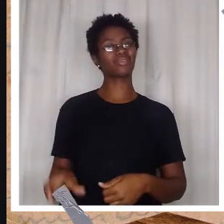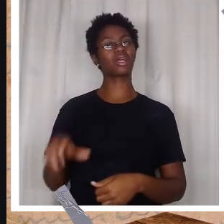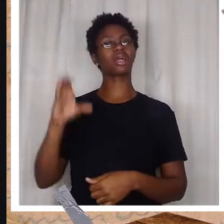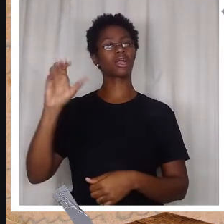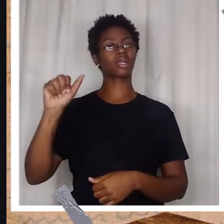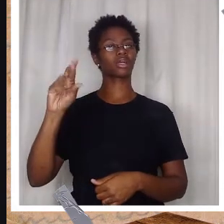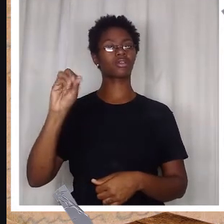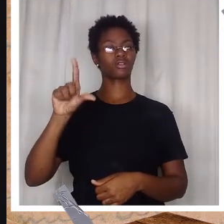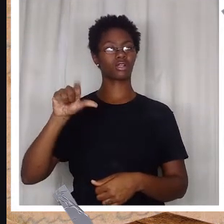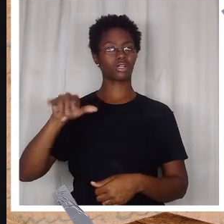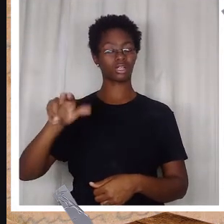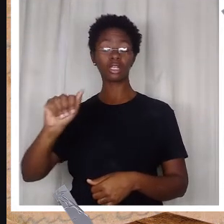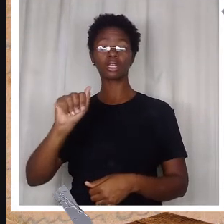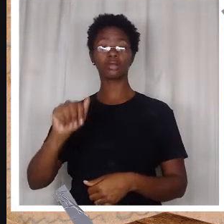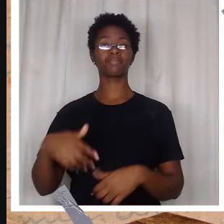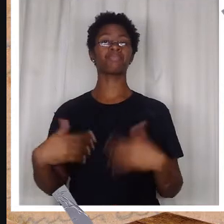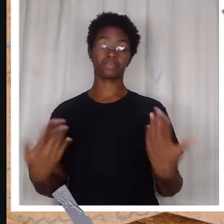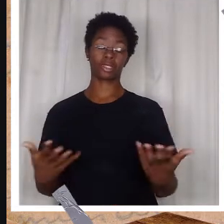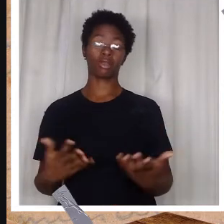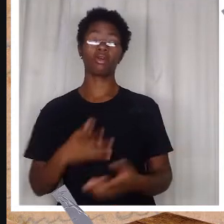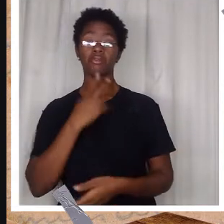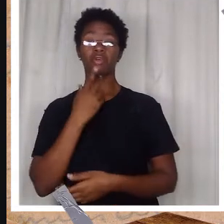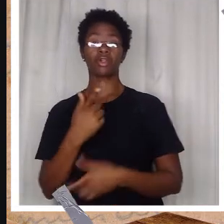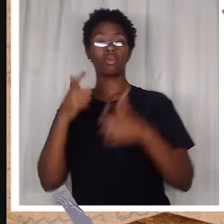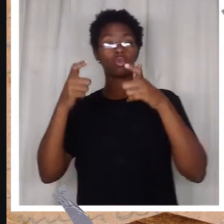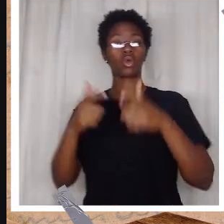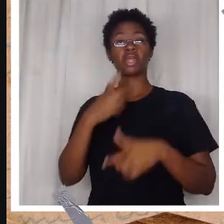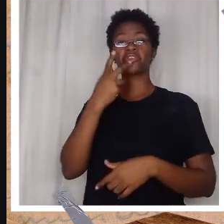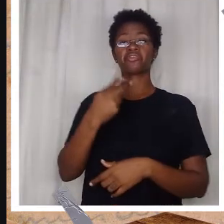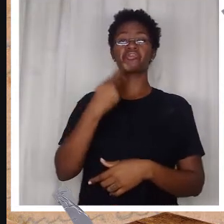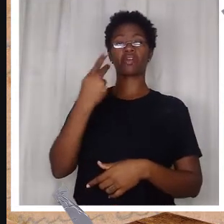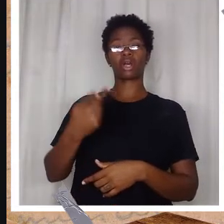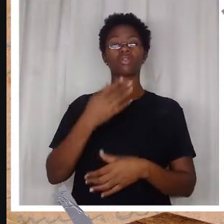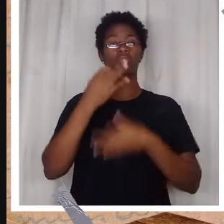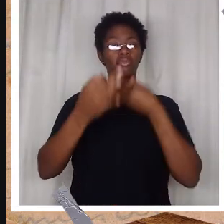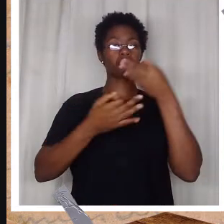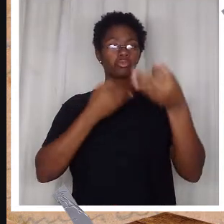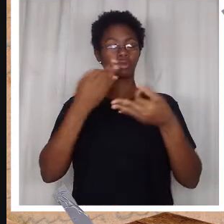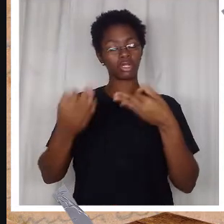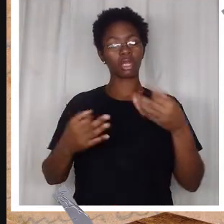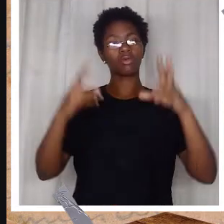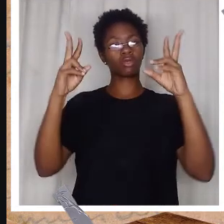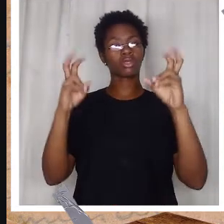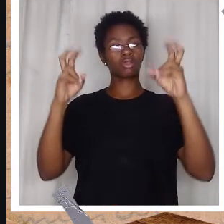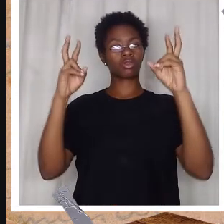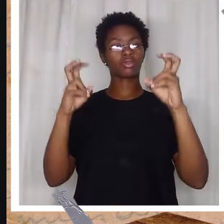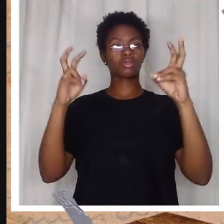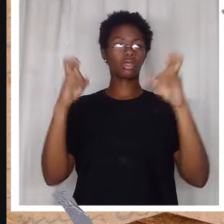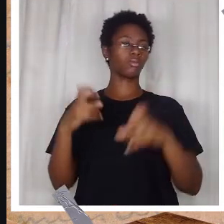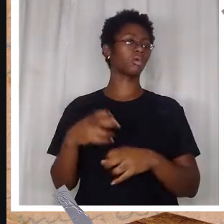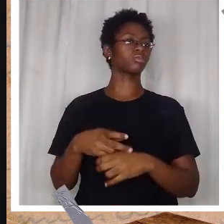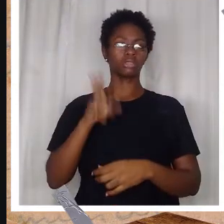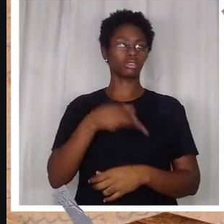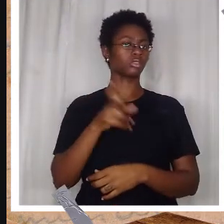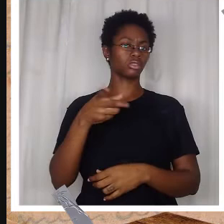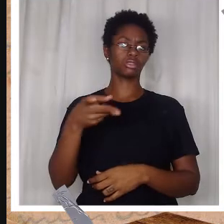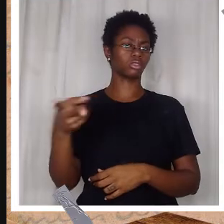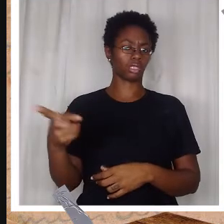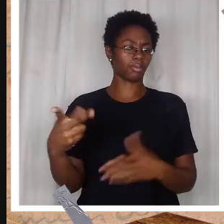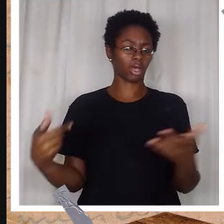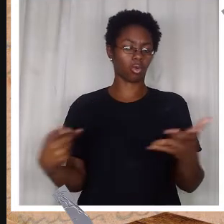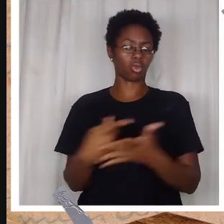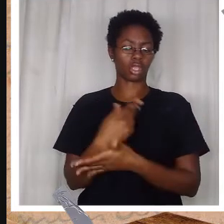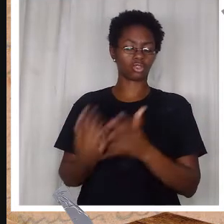fala sobre esse lugar de fala, né, que foi um tema assim, muito, eu acho, muito recorrente na vida de